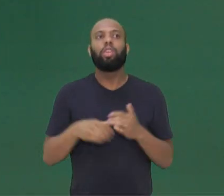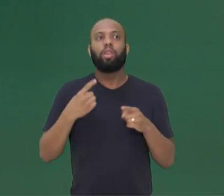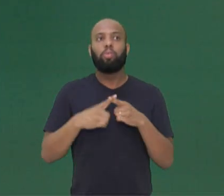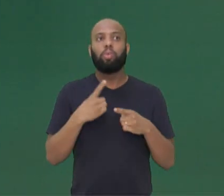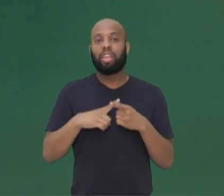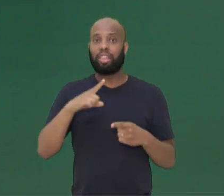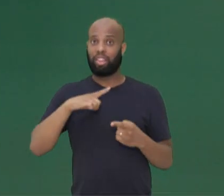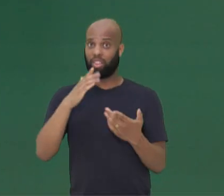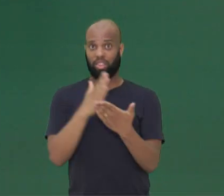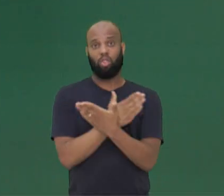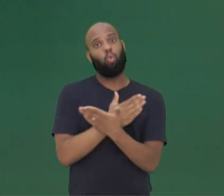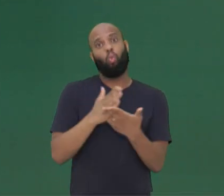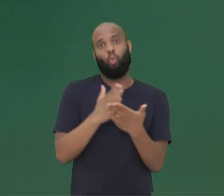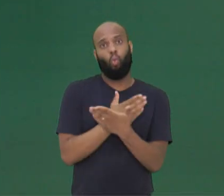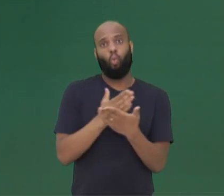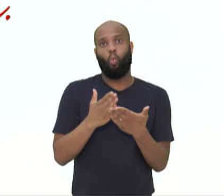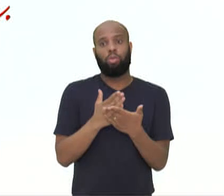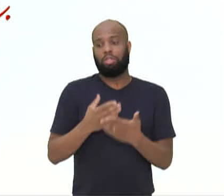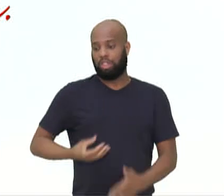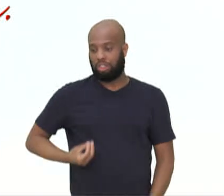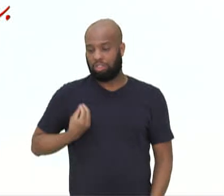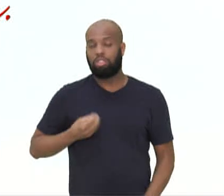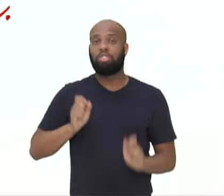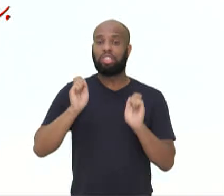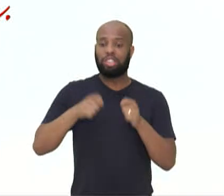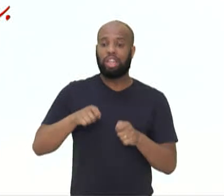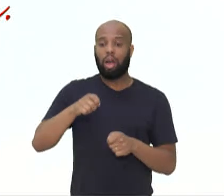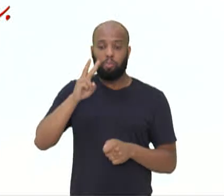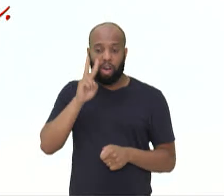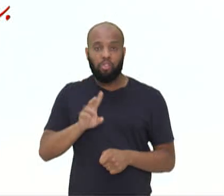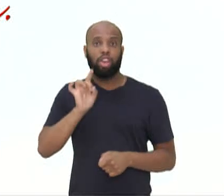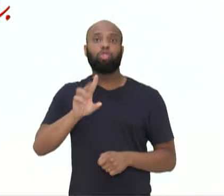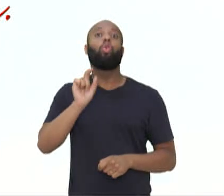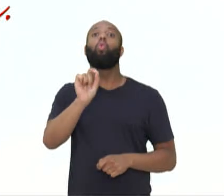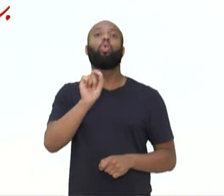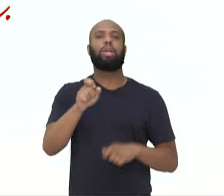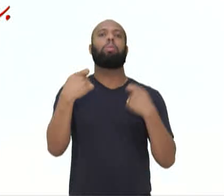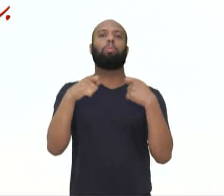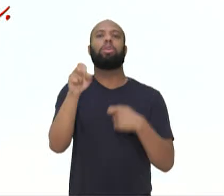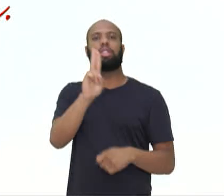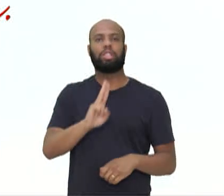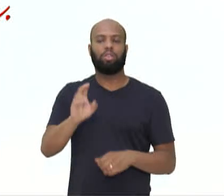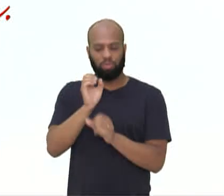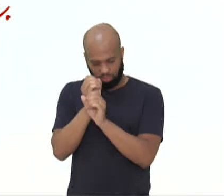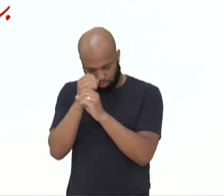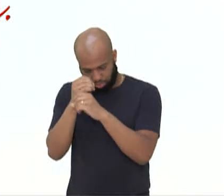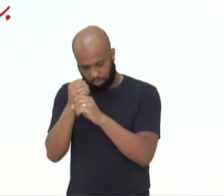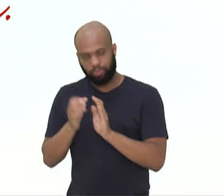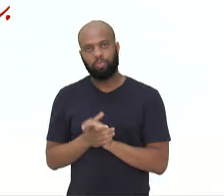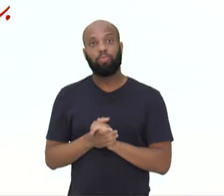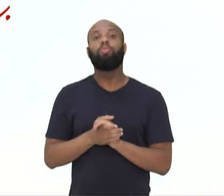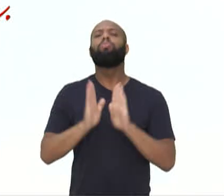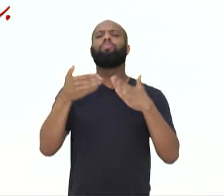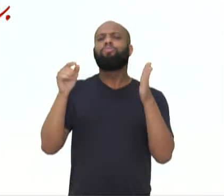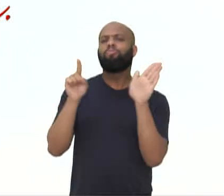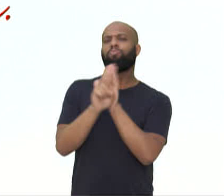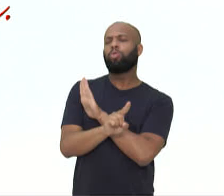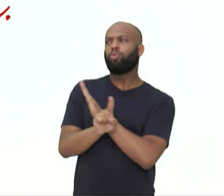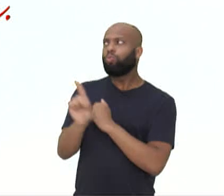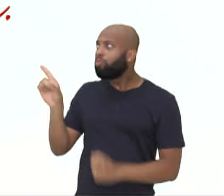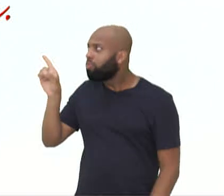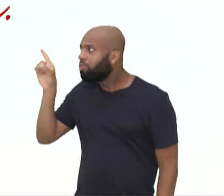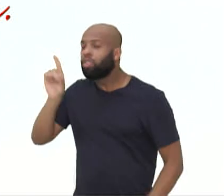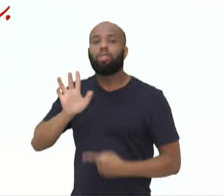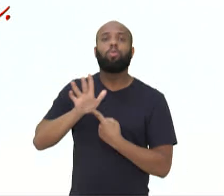vistos, ser realizadas essas visualizações graças ao equipamento microscópio. Então, essa pergunta